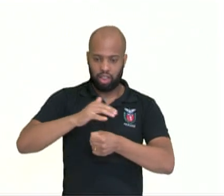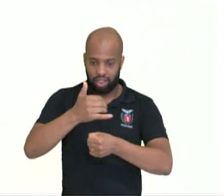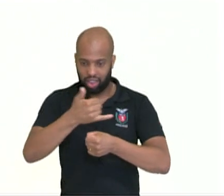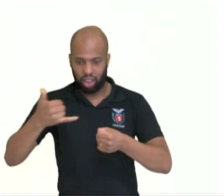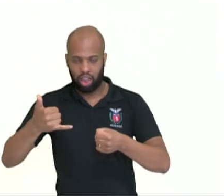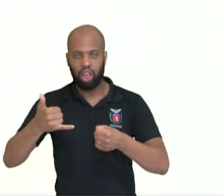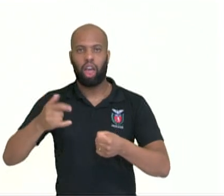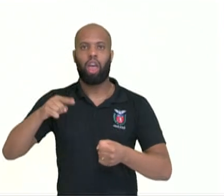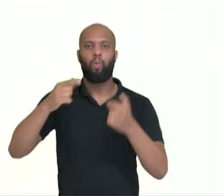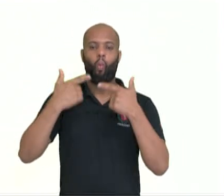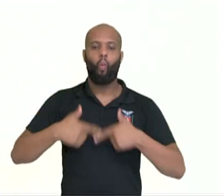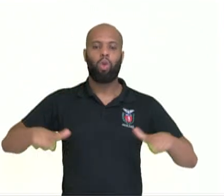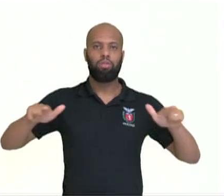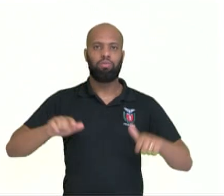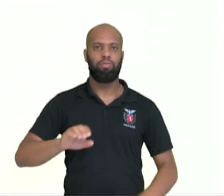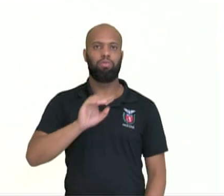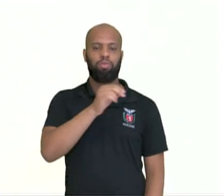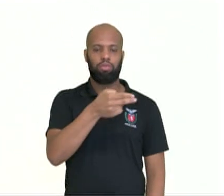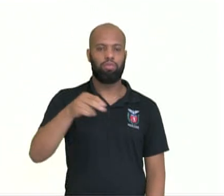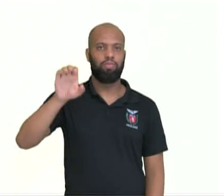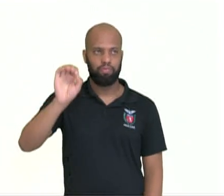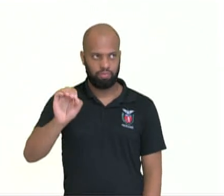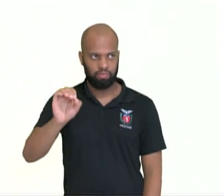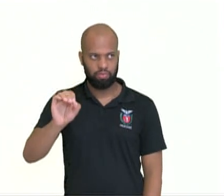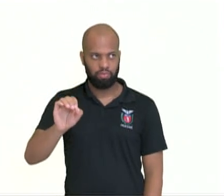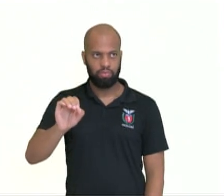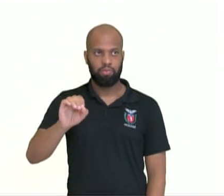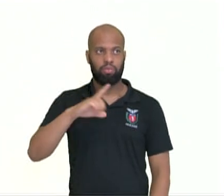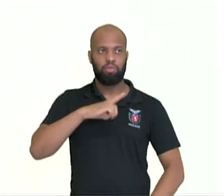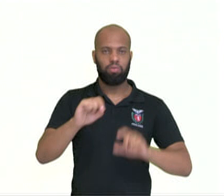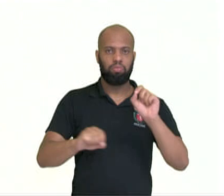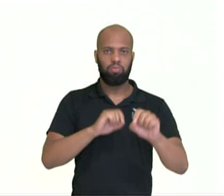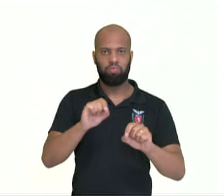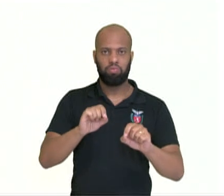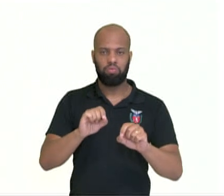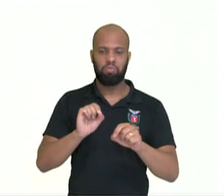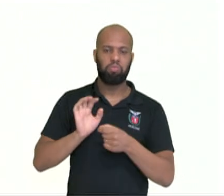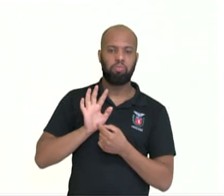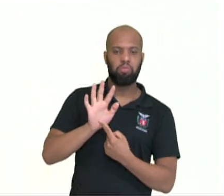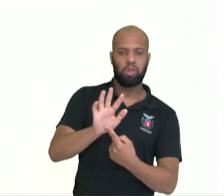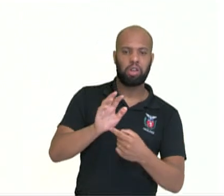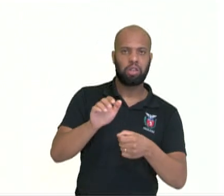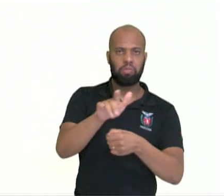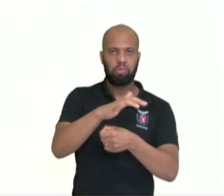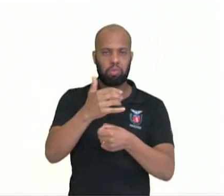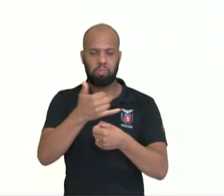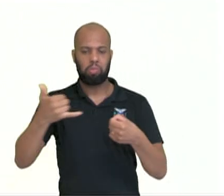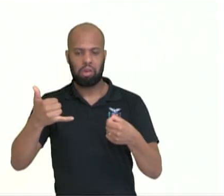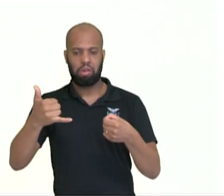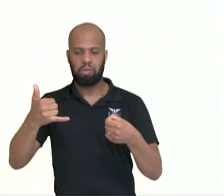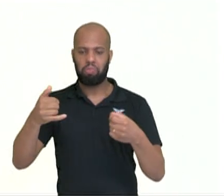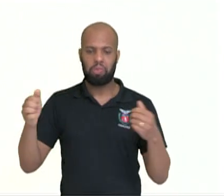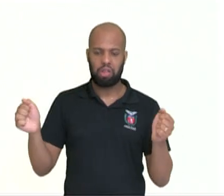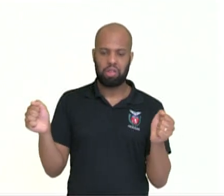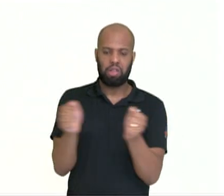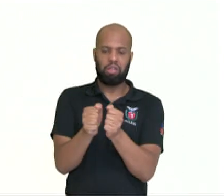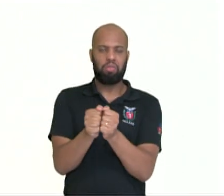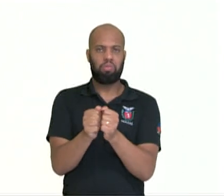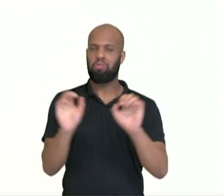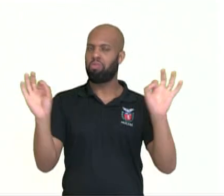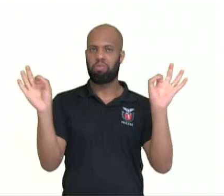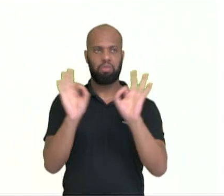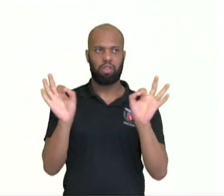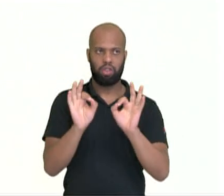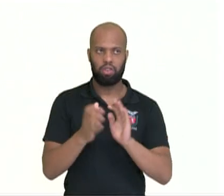ok? Neutro e neutro, carga elétrica não está evidente, não ocorre nenhuma atração, né? Lembra